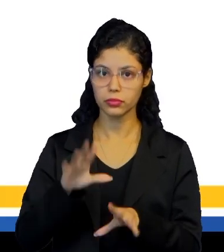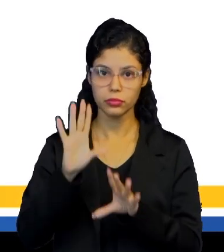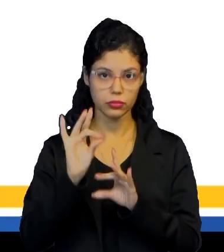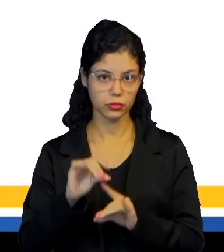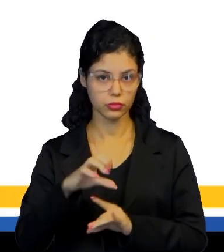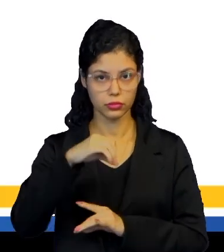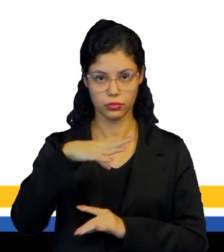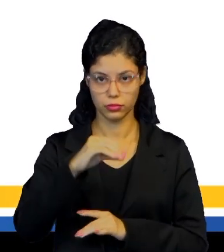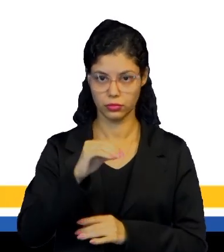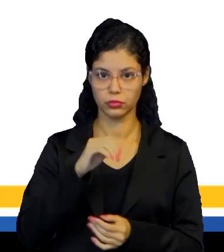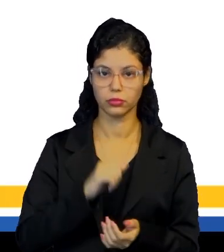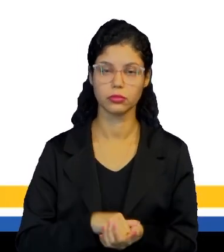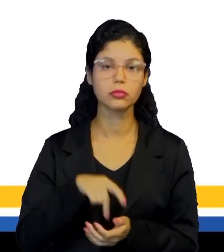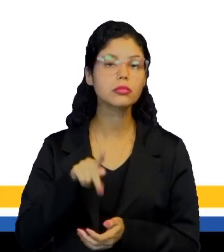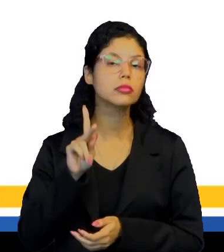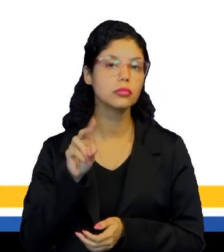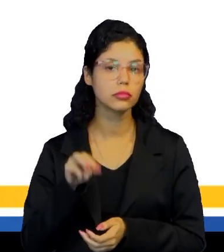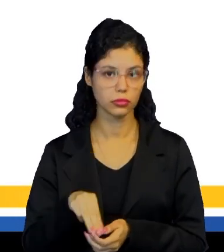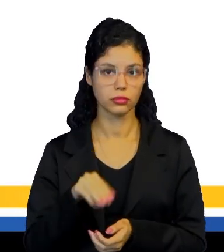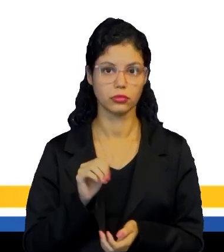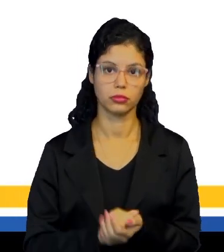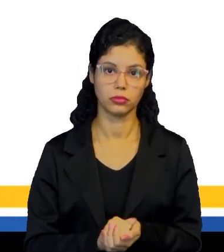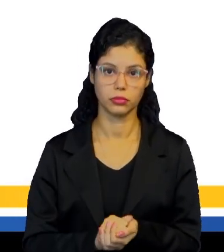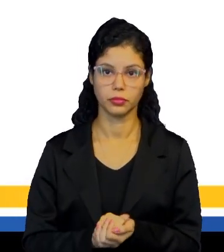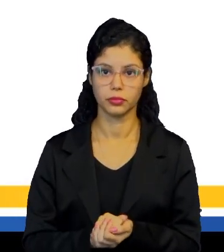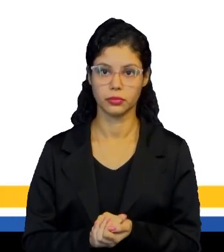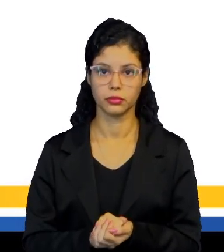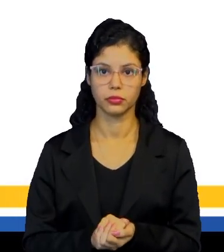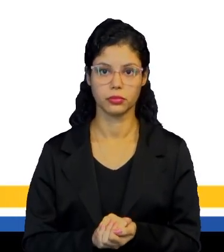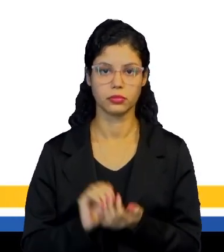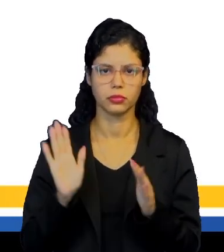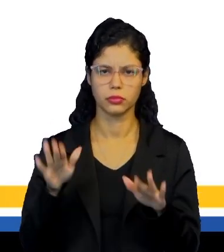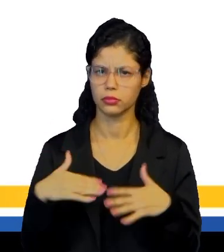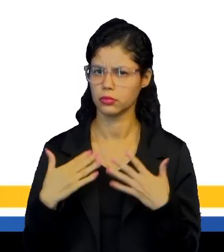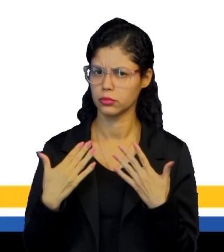a cada 90 Km percorrido